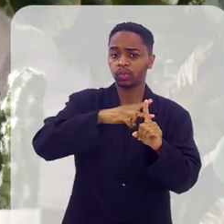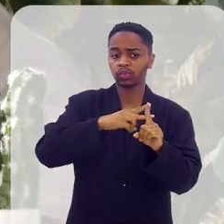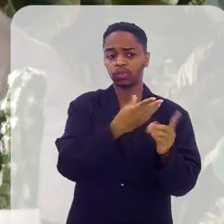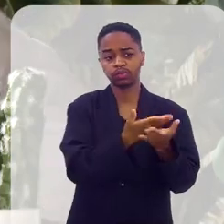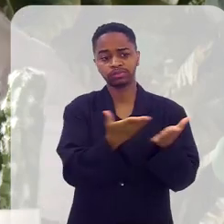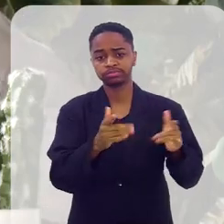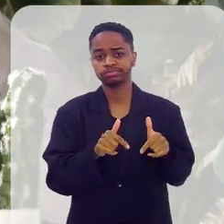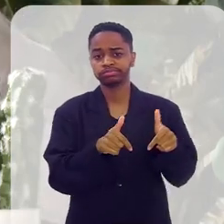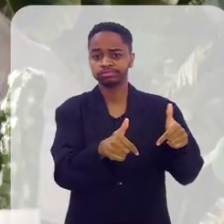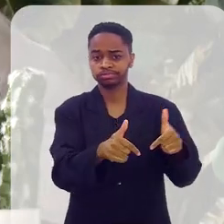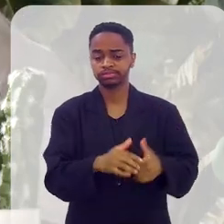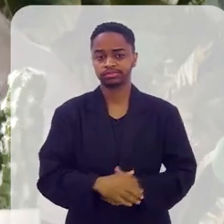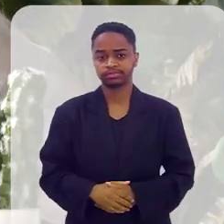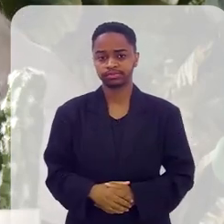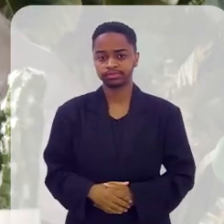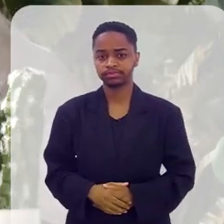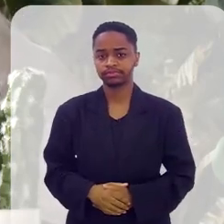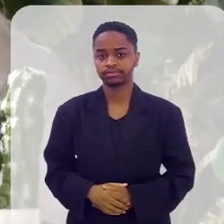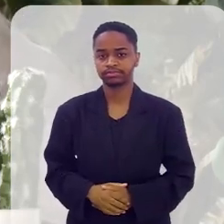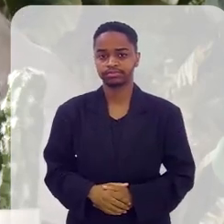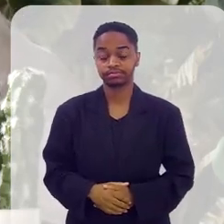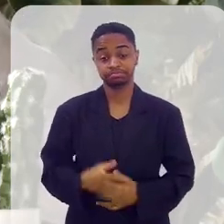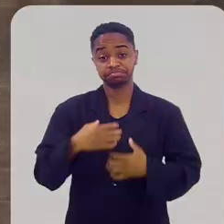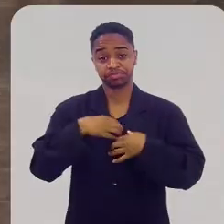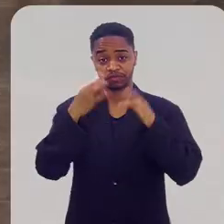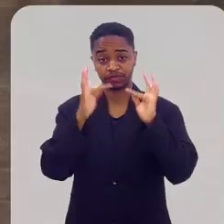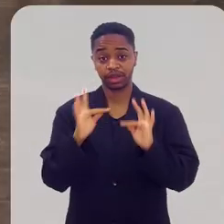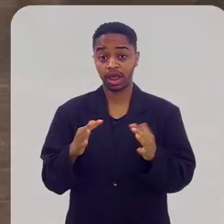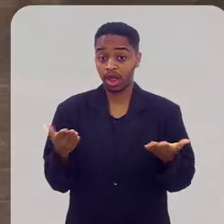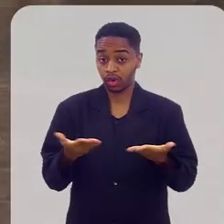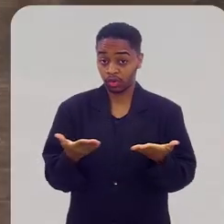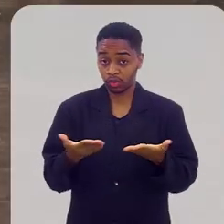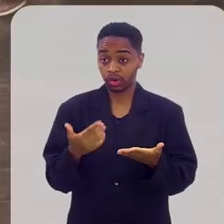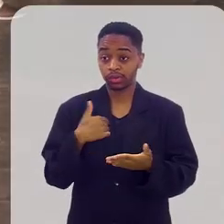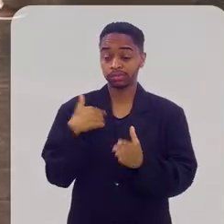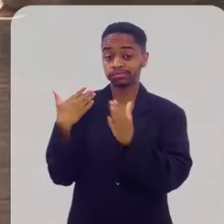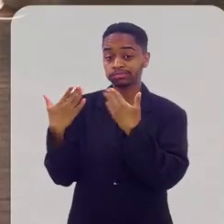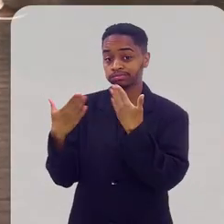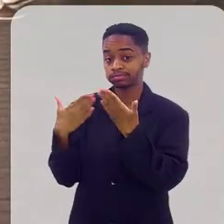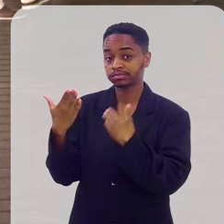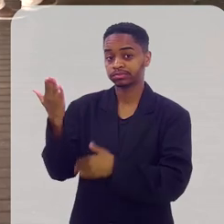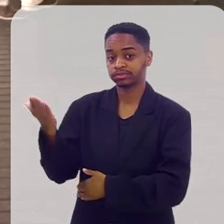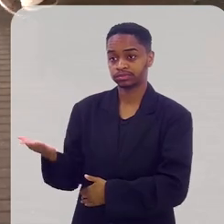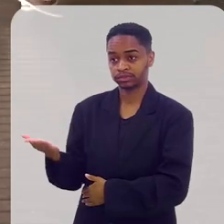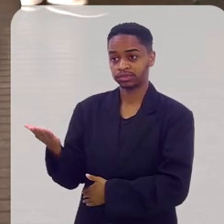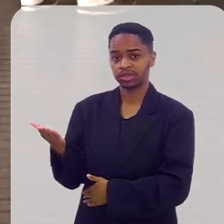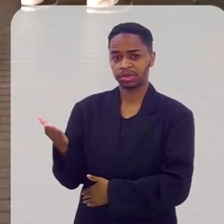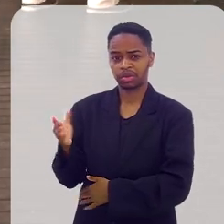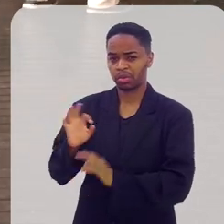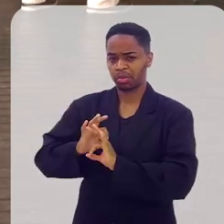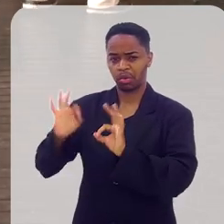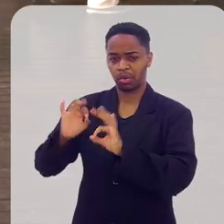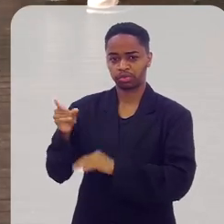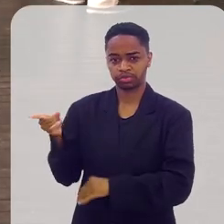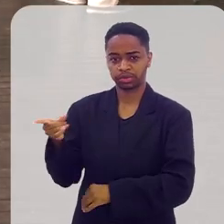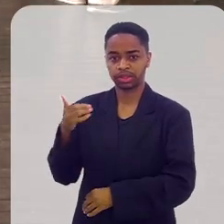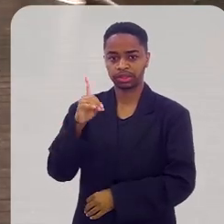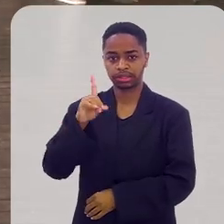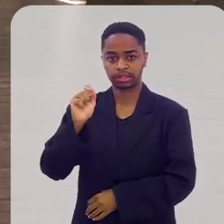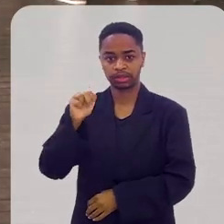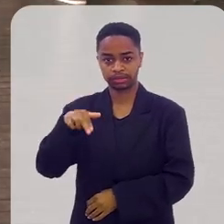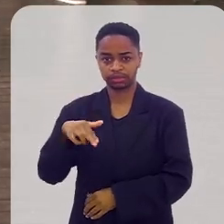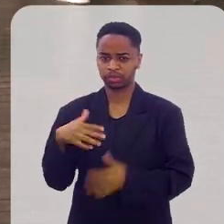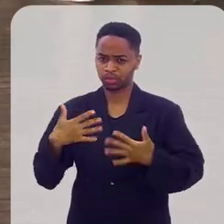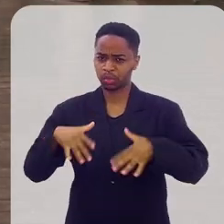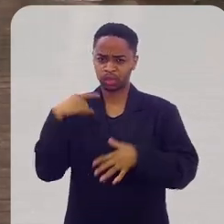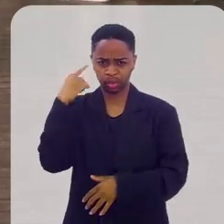dobro de tudo que você pode fazer por nós aqui nesse momento. Eu fico feliz. Eu agora, Jucá, vou bater o papo aqui com esse cara. Esse cara é brother, esse cara é brother. Dan!